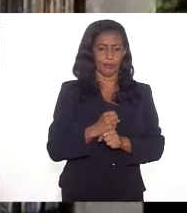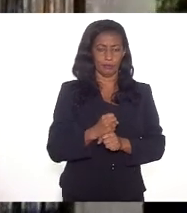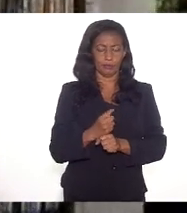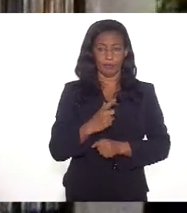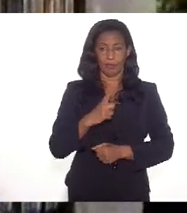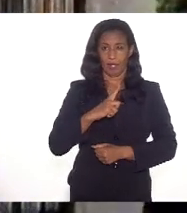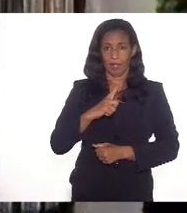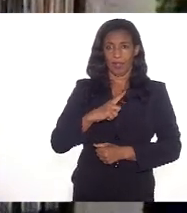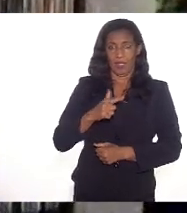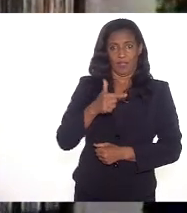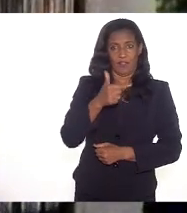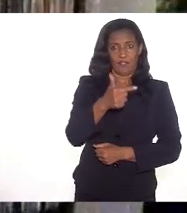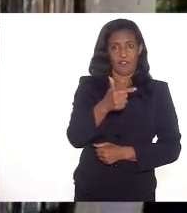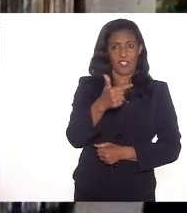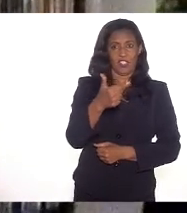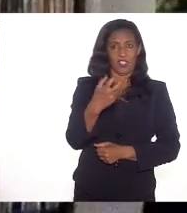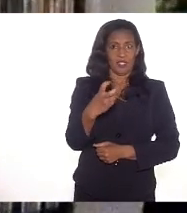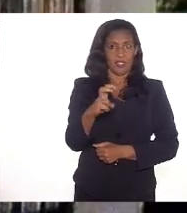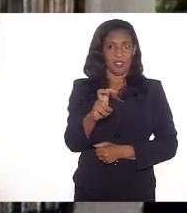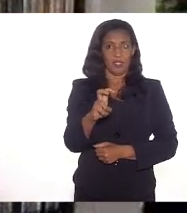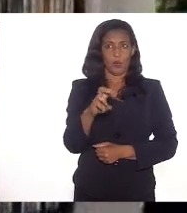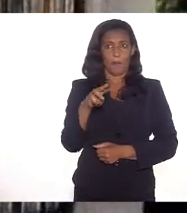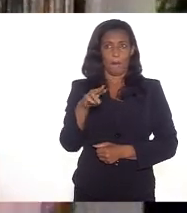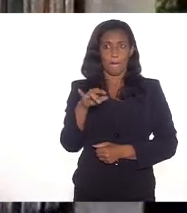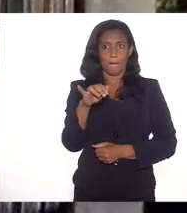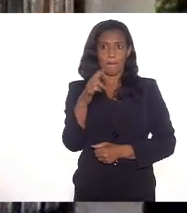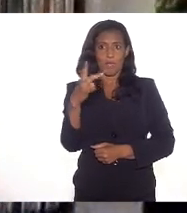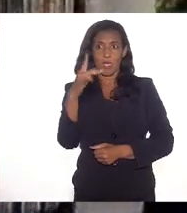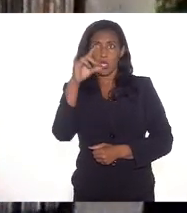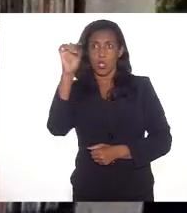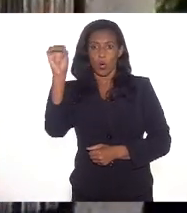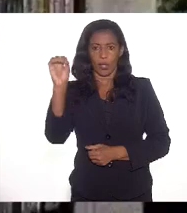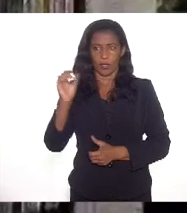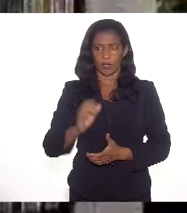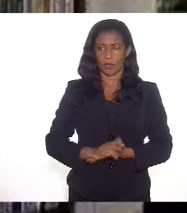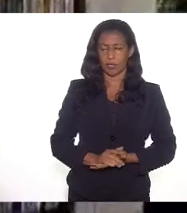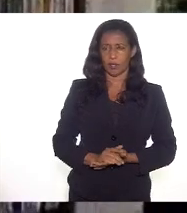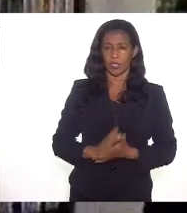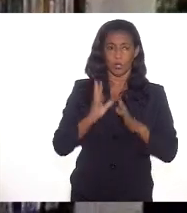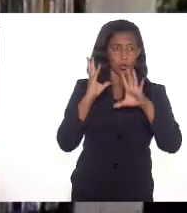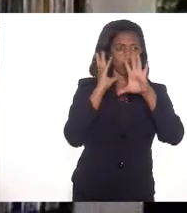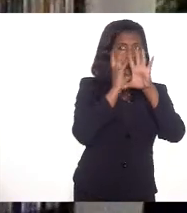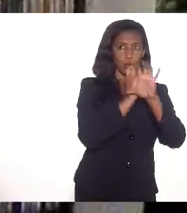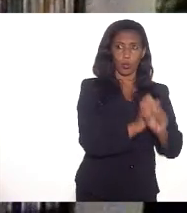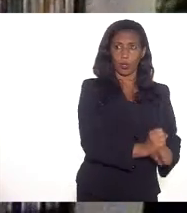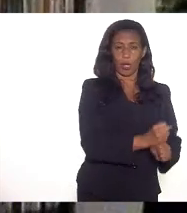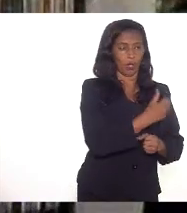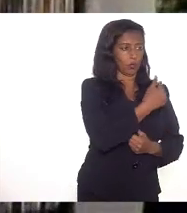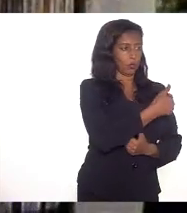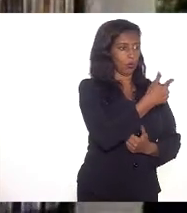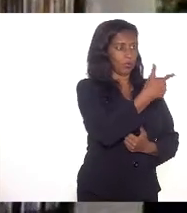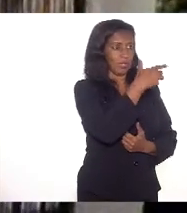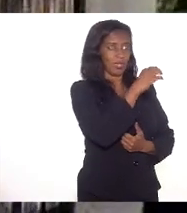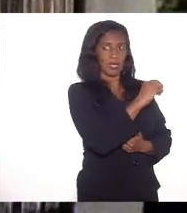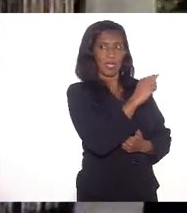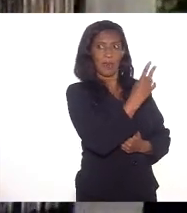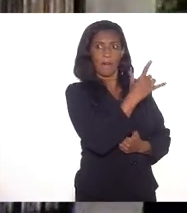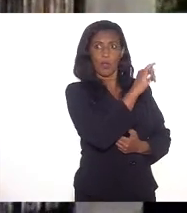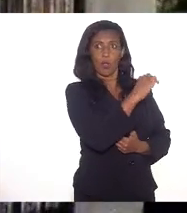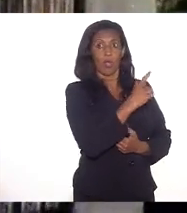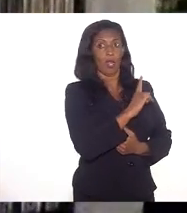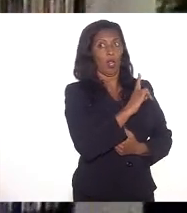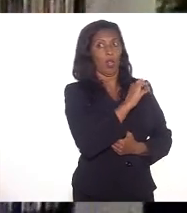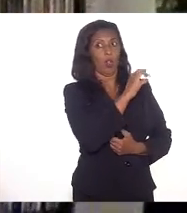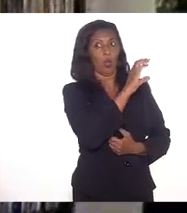apenas R$ 25.000.000, de um total de R$ 210.000.000 na LOA